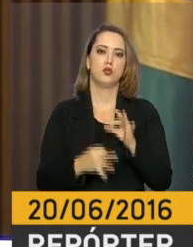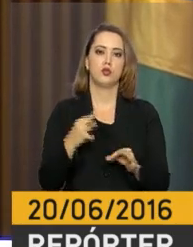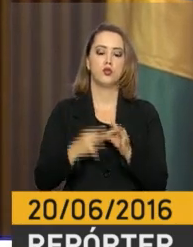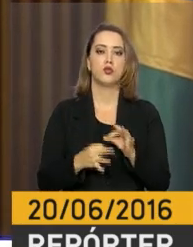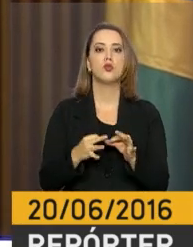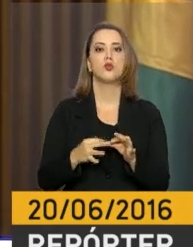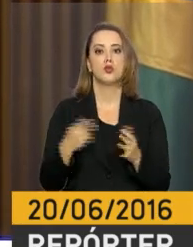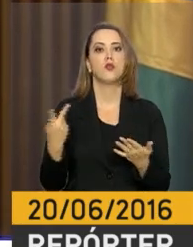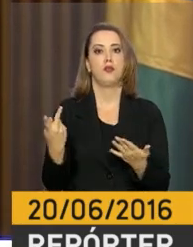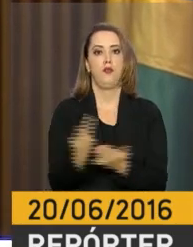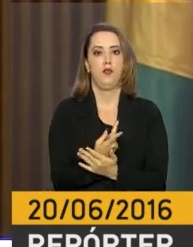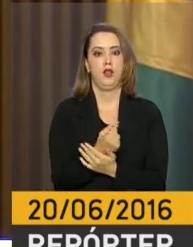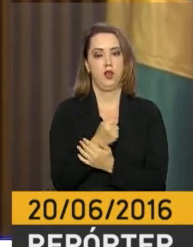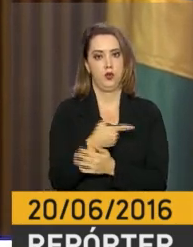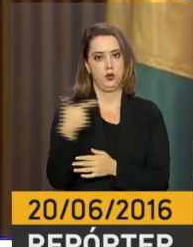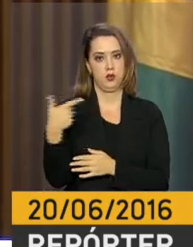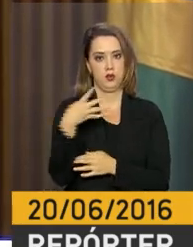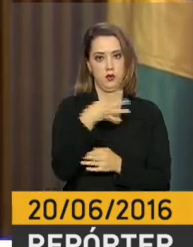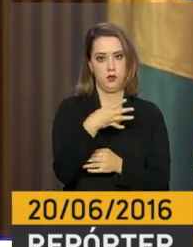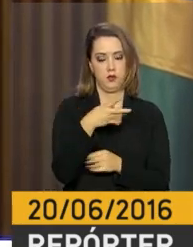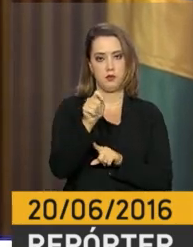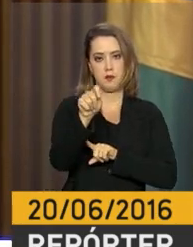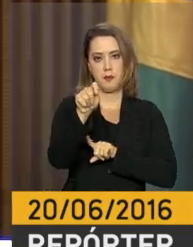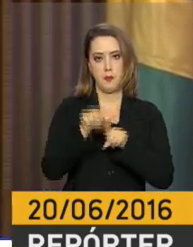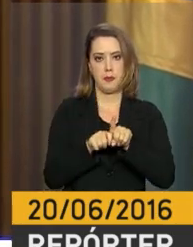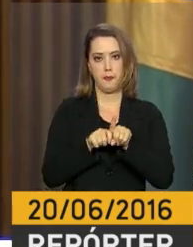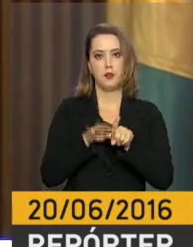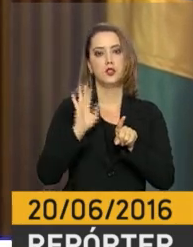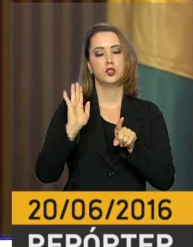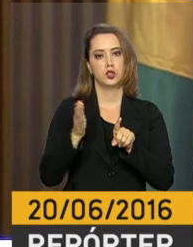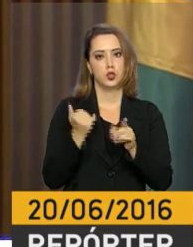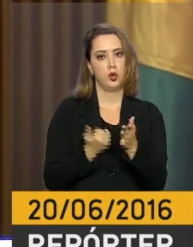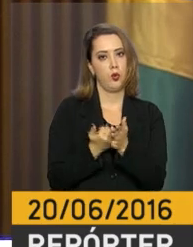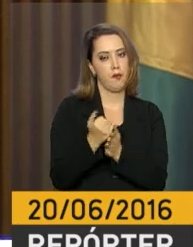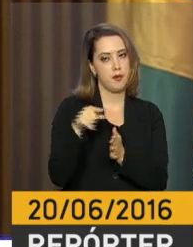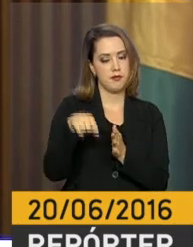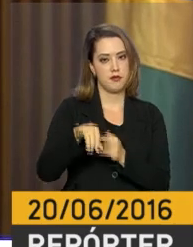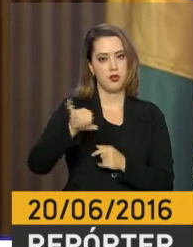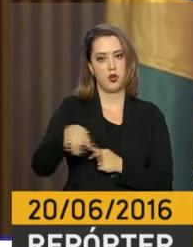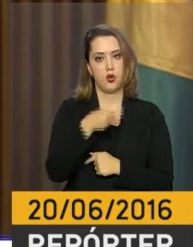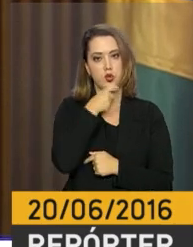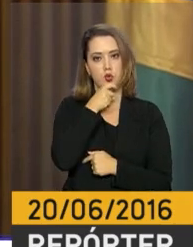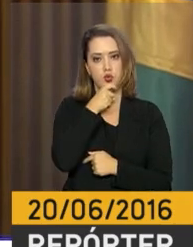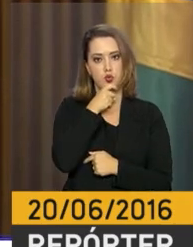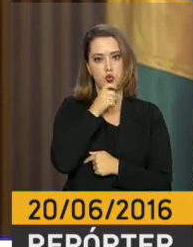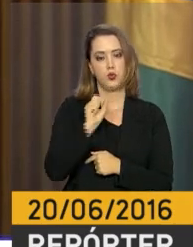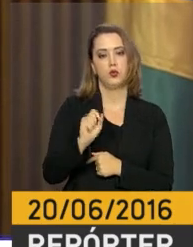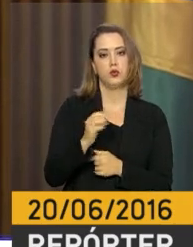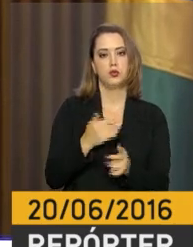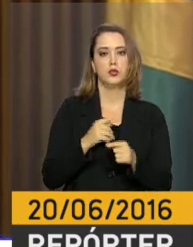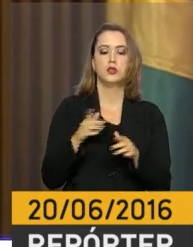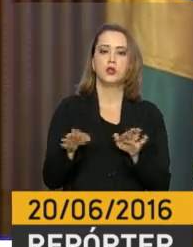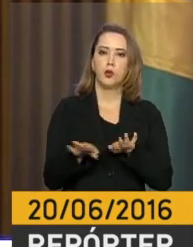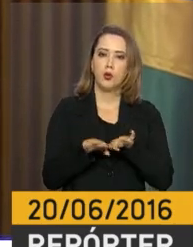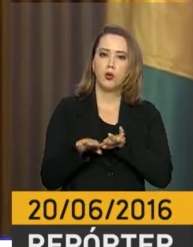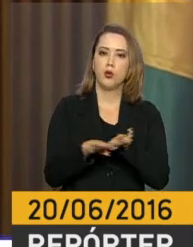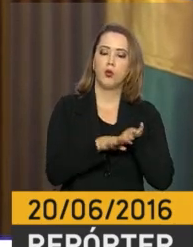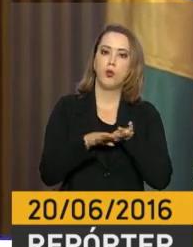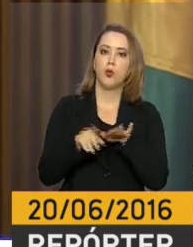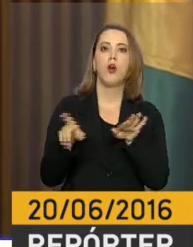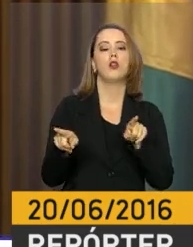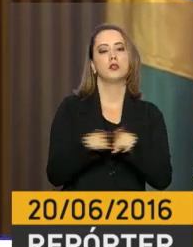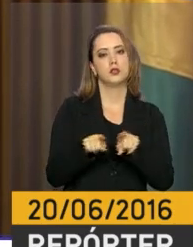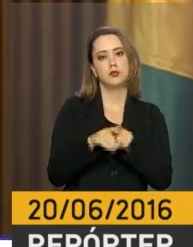pagamento será em 24 meses a partir de Julho e de igual maneira alongou se